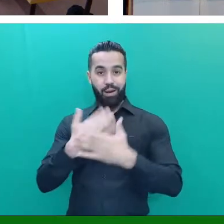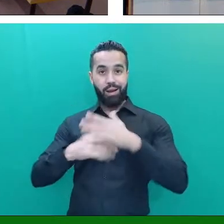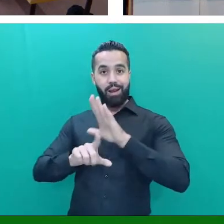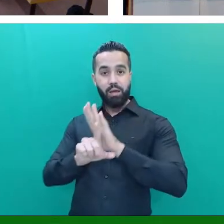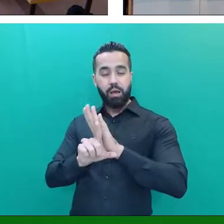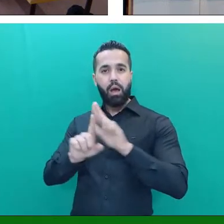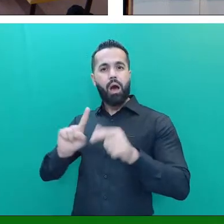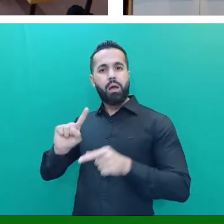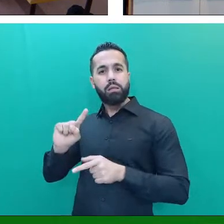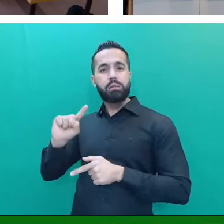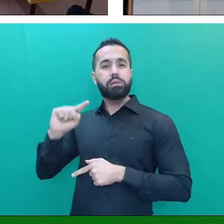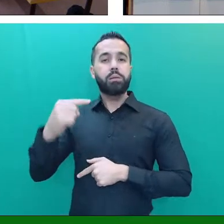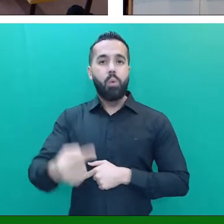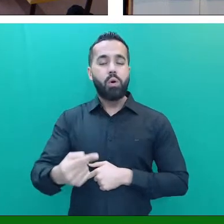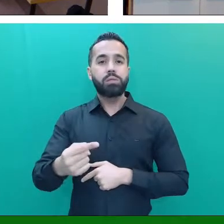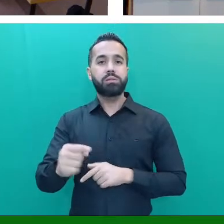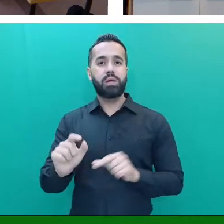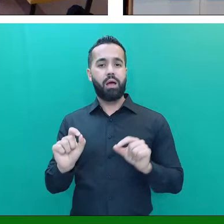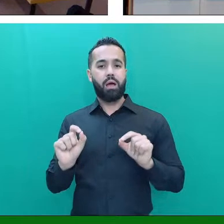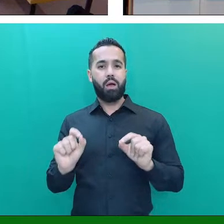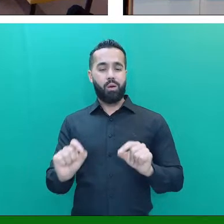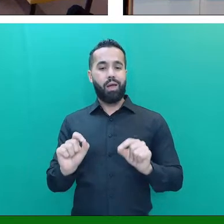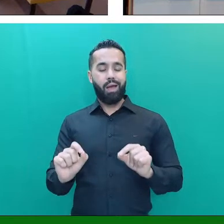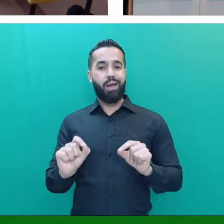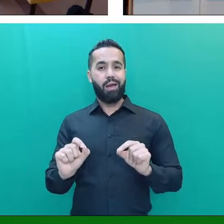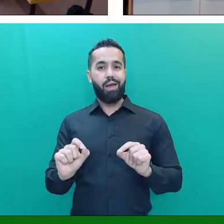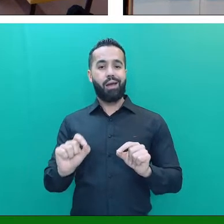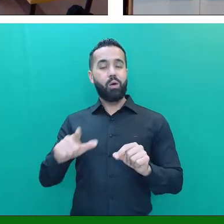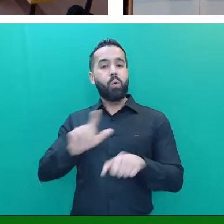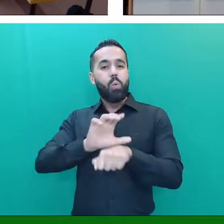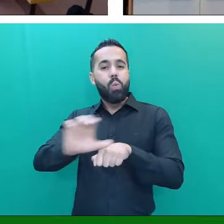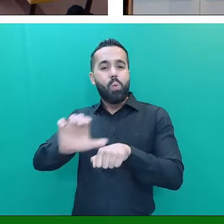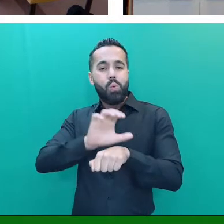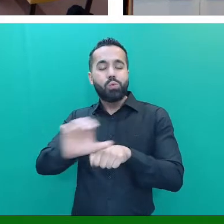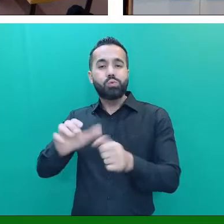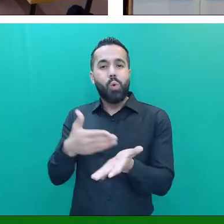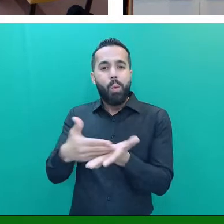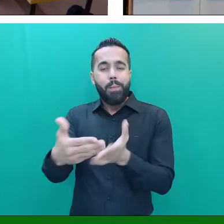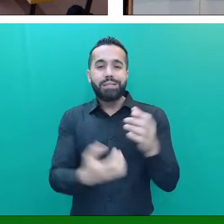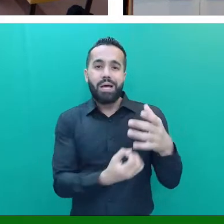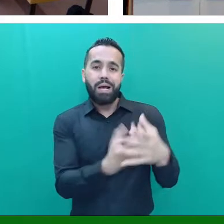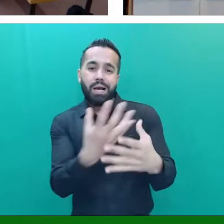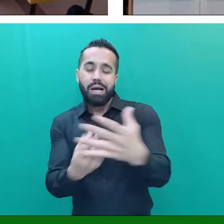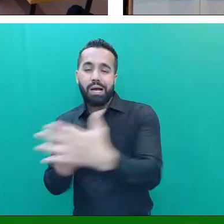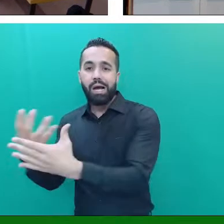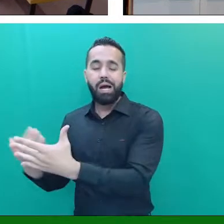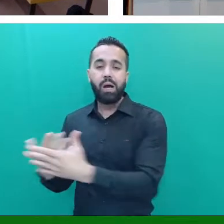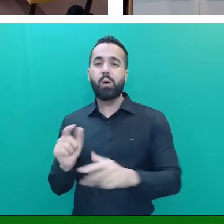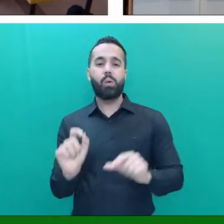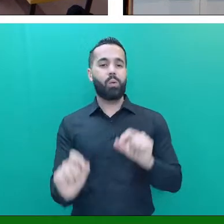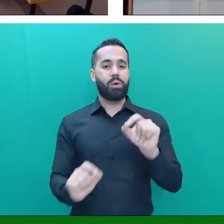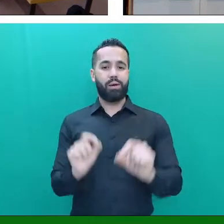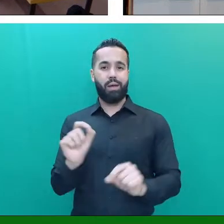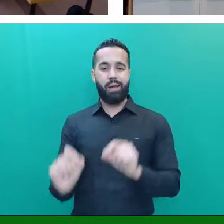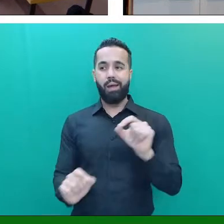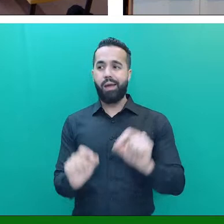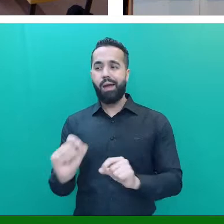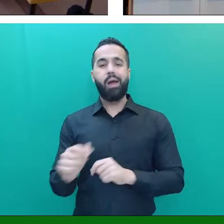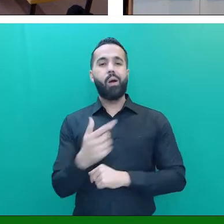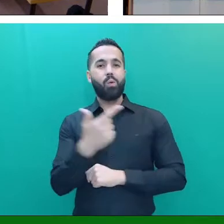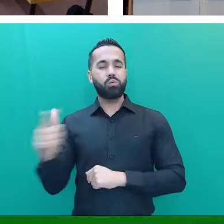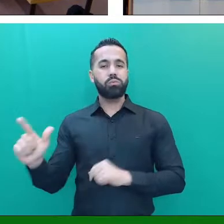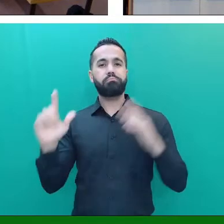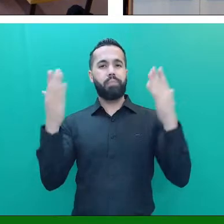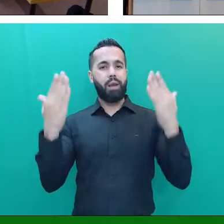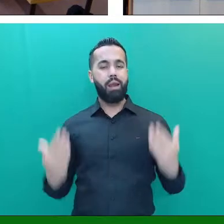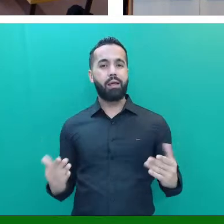outros contextos minoritários que são objeto de atenção política,